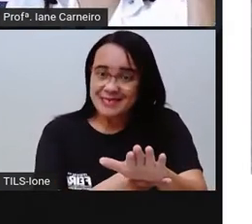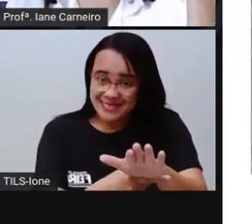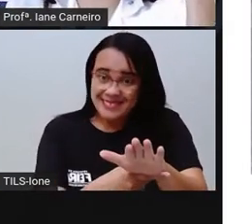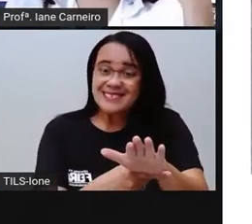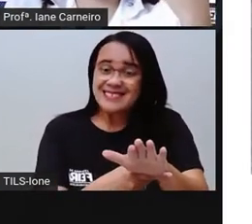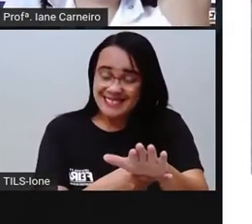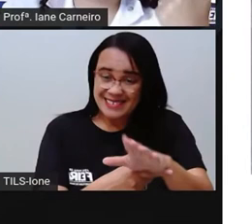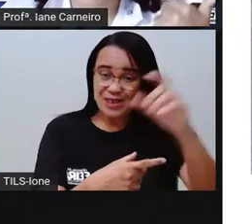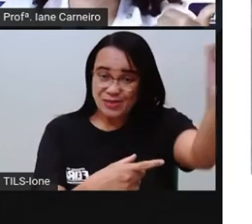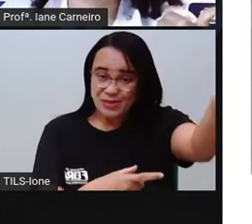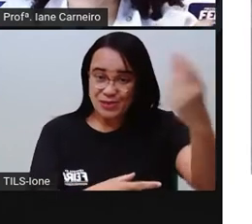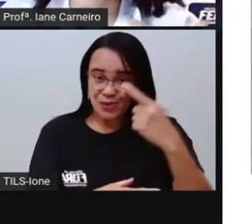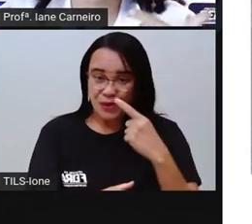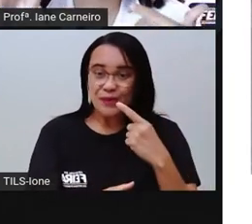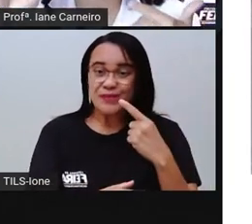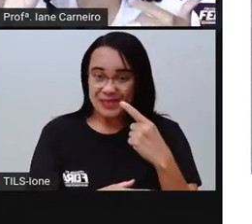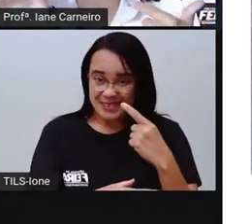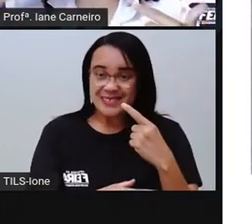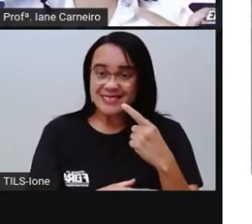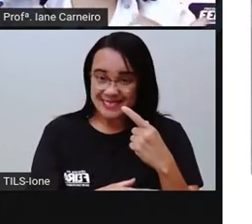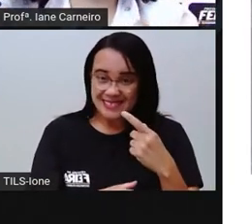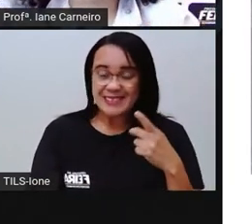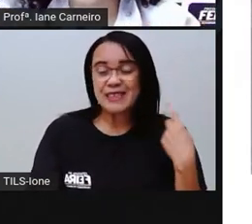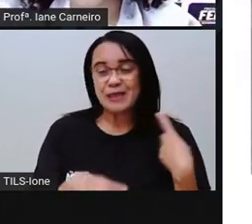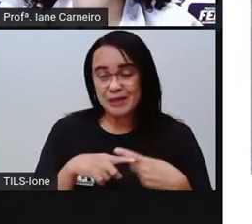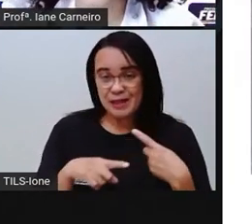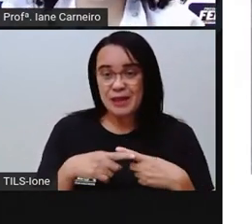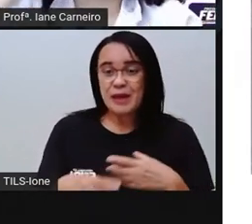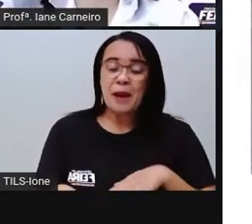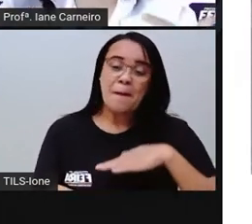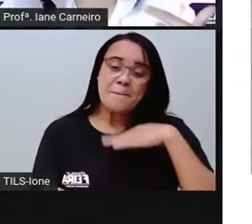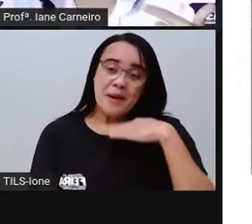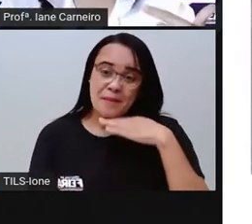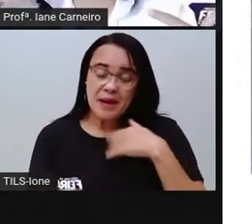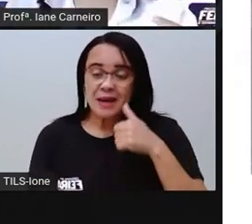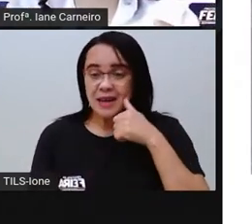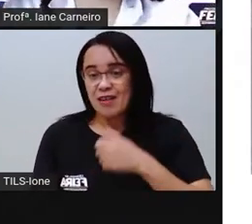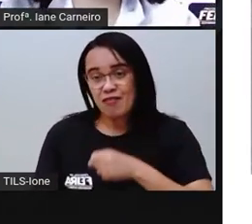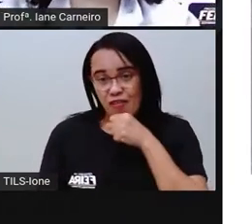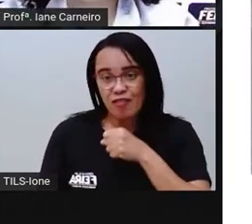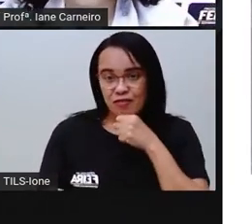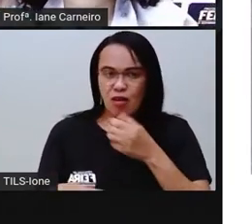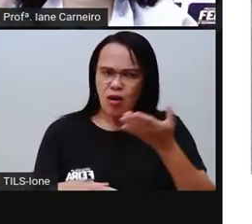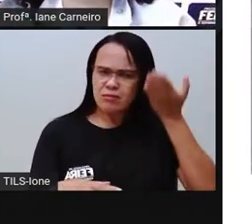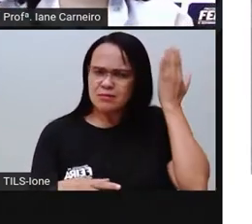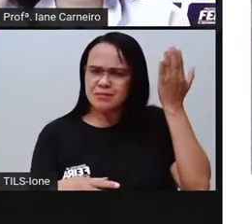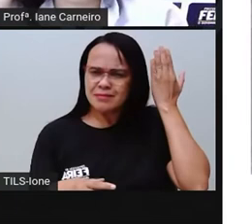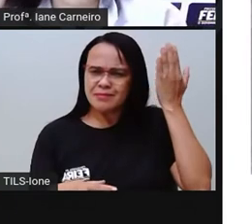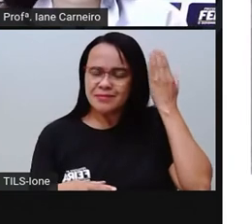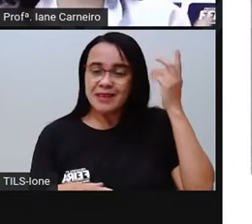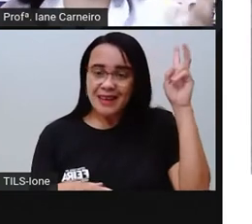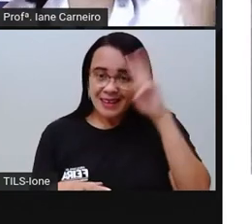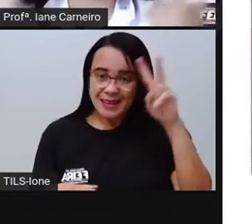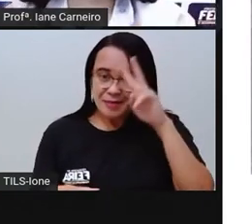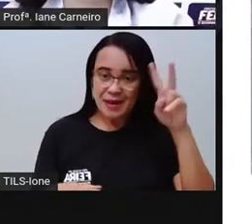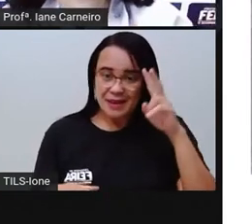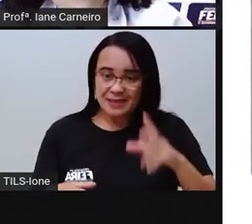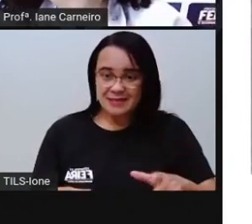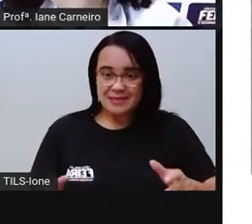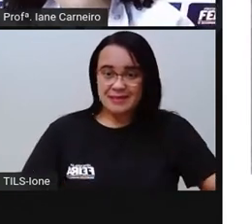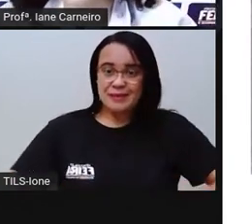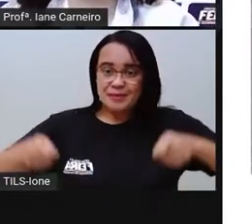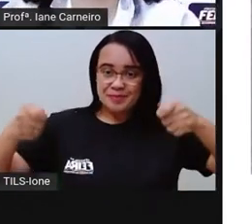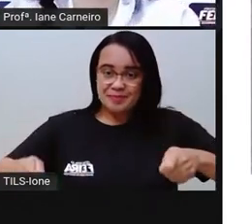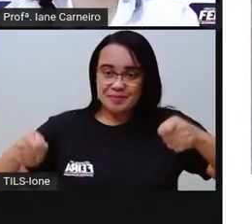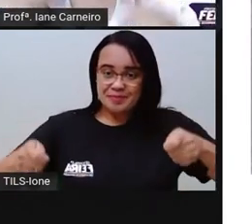a vovó lá atrás, elas botavam o colchão, botavam o almofado, o travesseiro para tomar